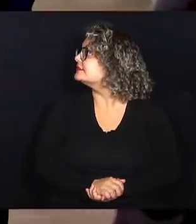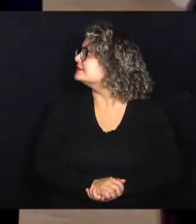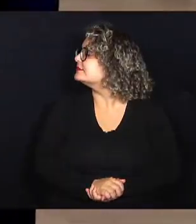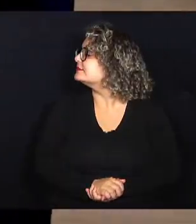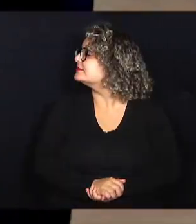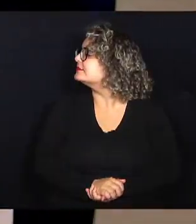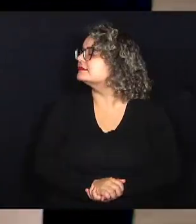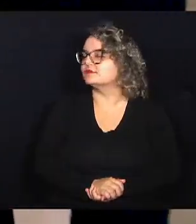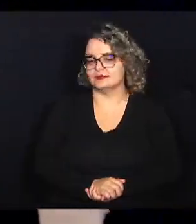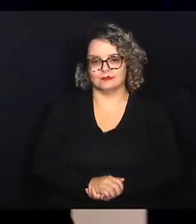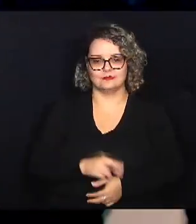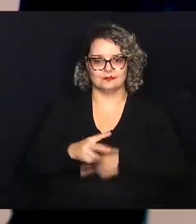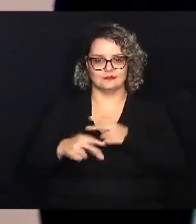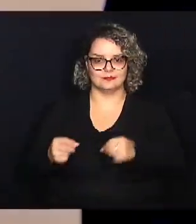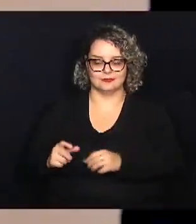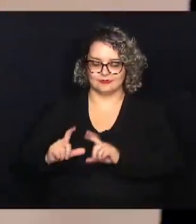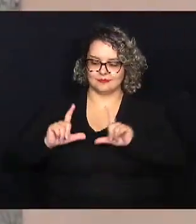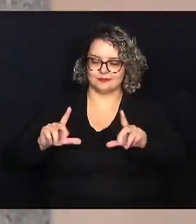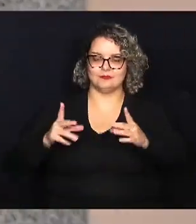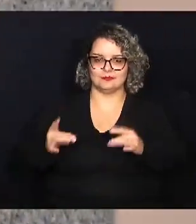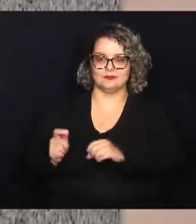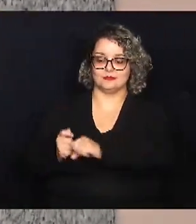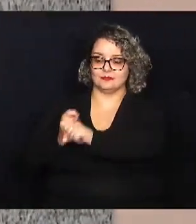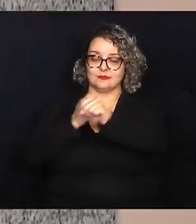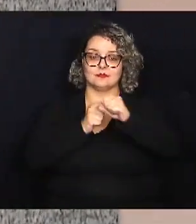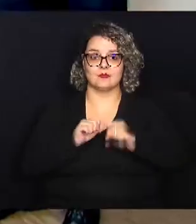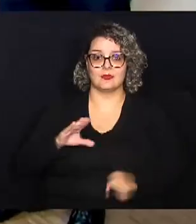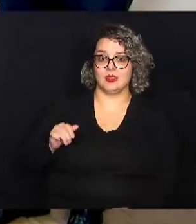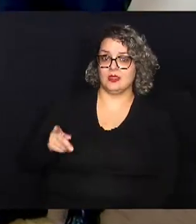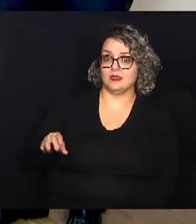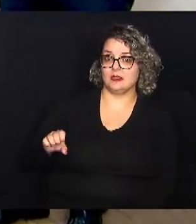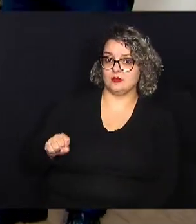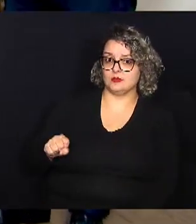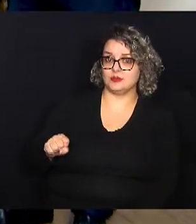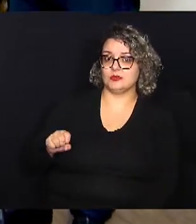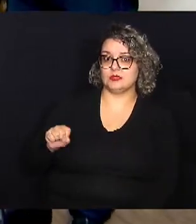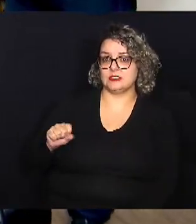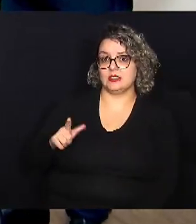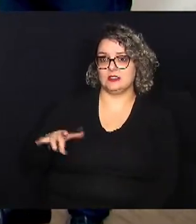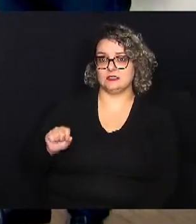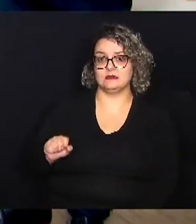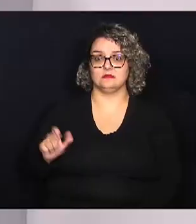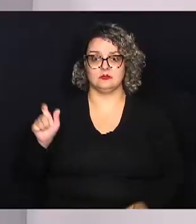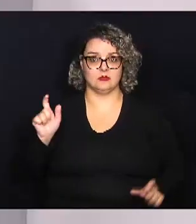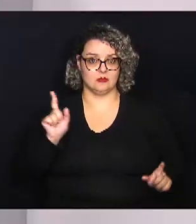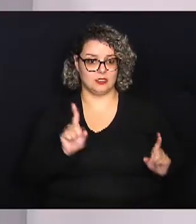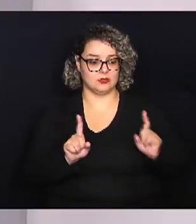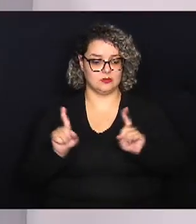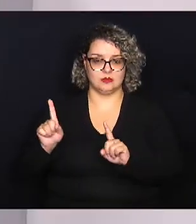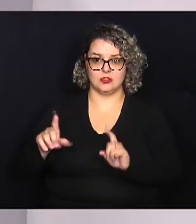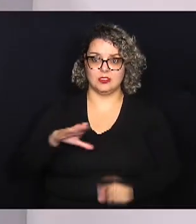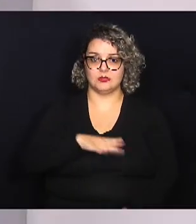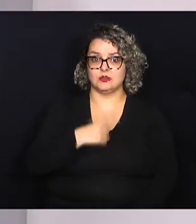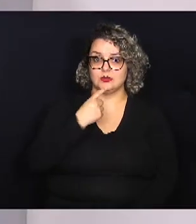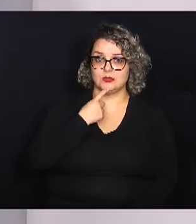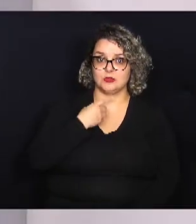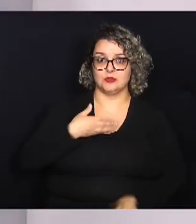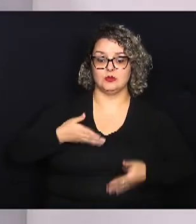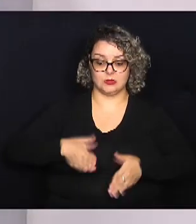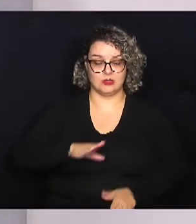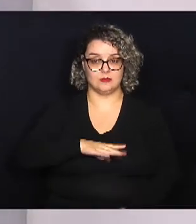A inauguração do busto de Manuel Ferraz de Campos Salles na Câmara Municipal reuniu personalidades de Campinas. O campineiro